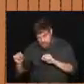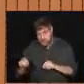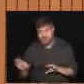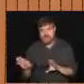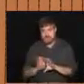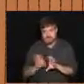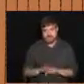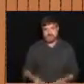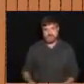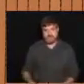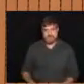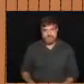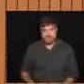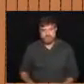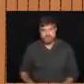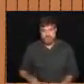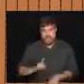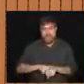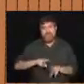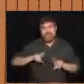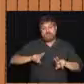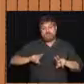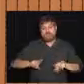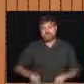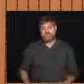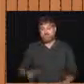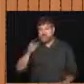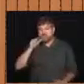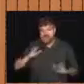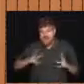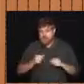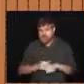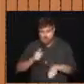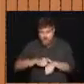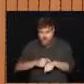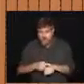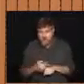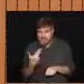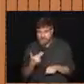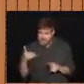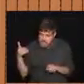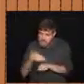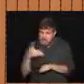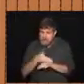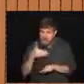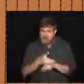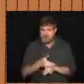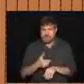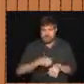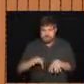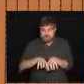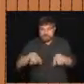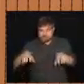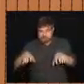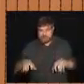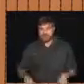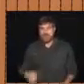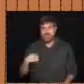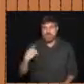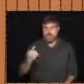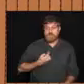o inverso. Então, como nós estamos falando aqui de iniciativa privada, nós vamos deixar,